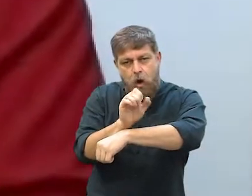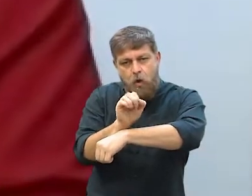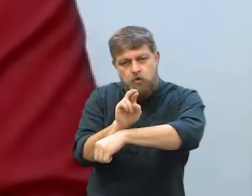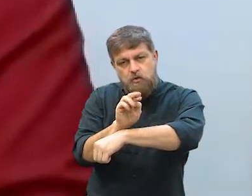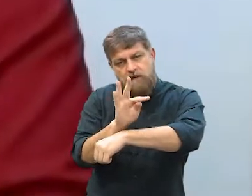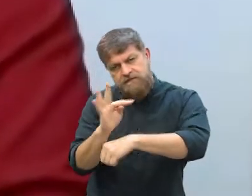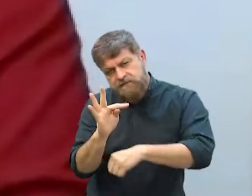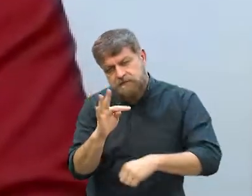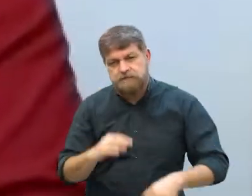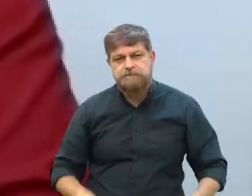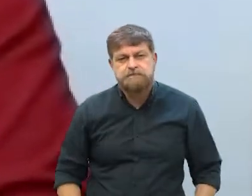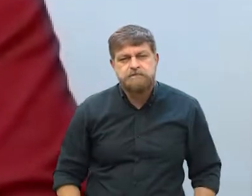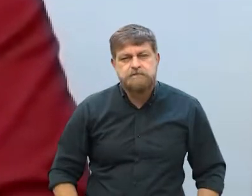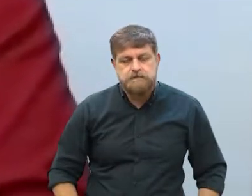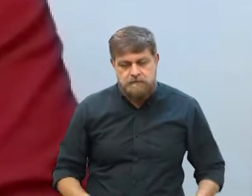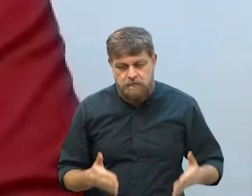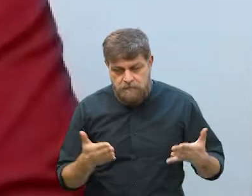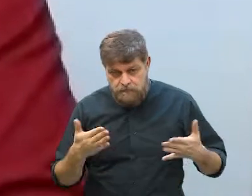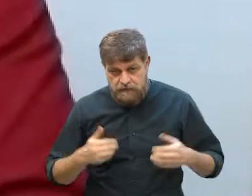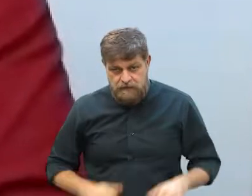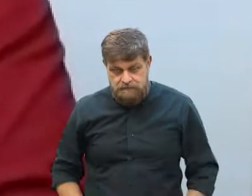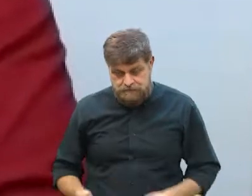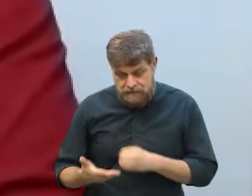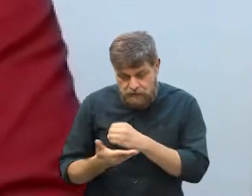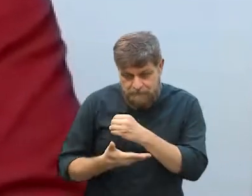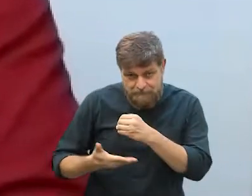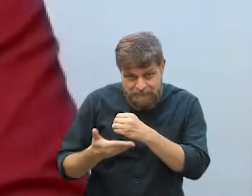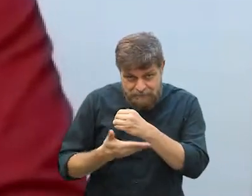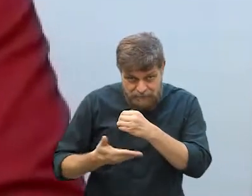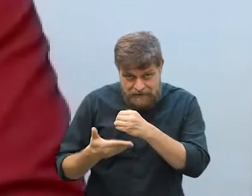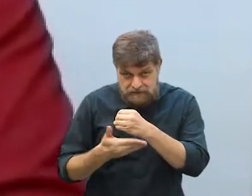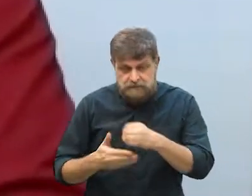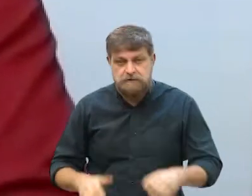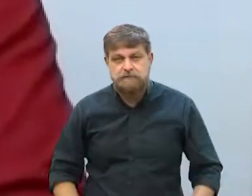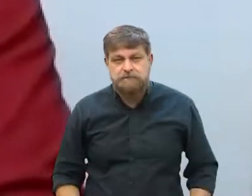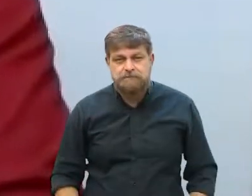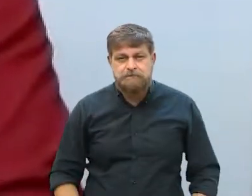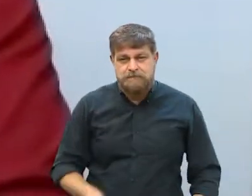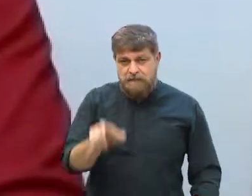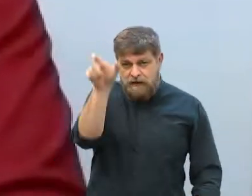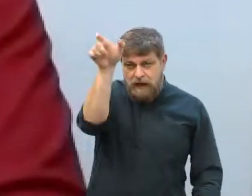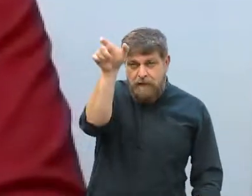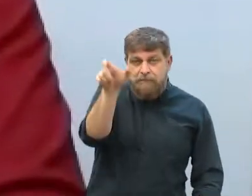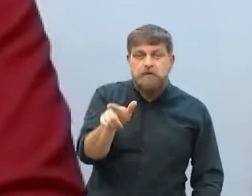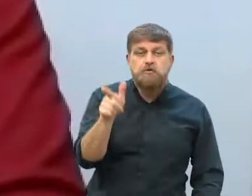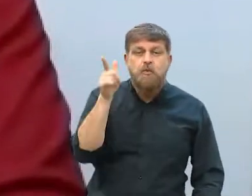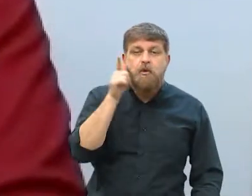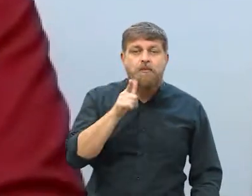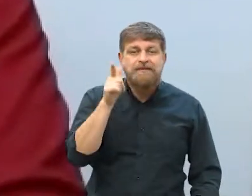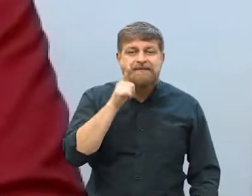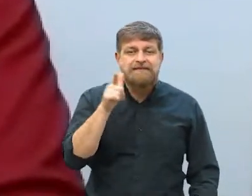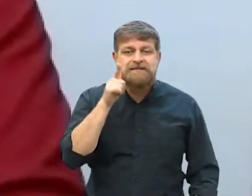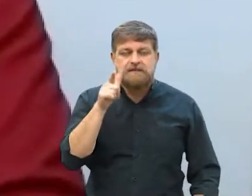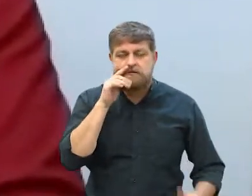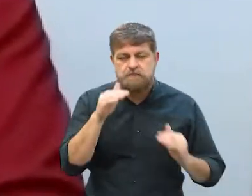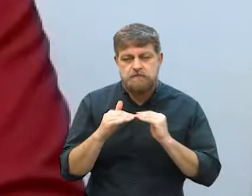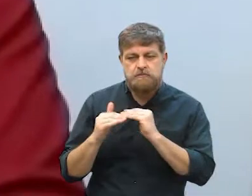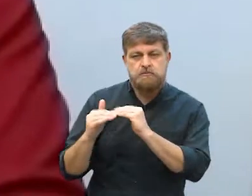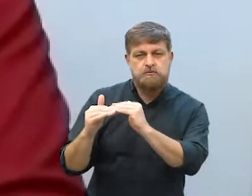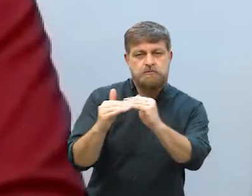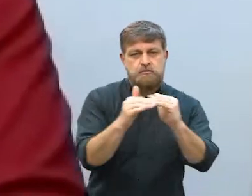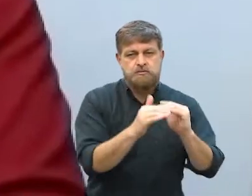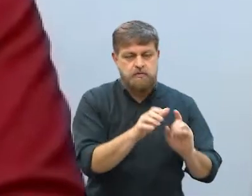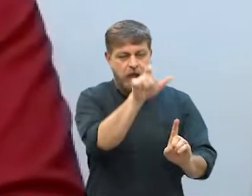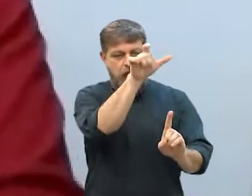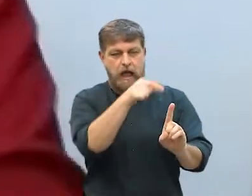Olha, o princípio da pedagogia Waldorf é você conseguir harmonizar no ser